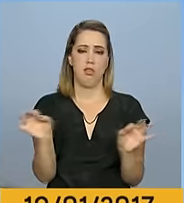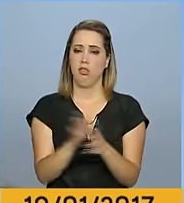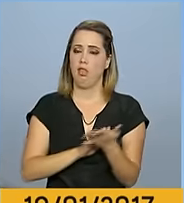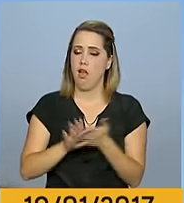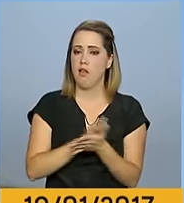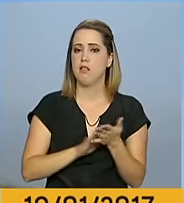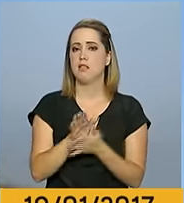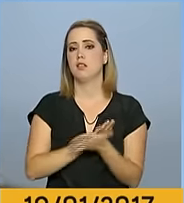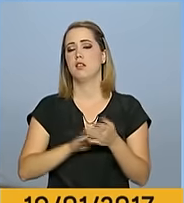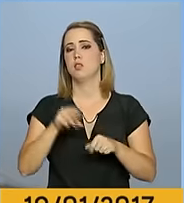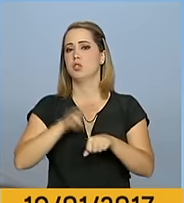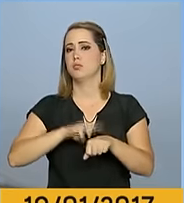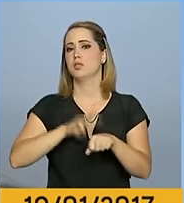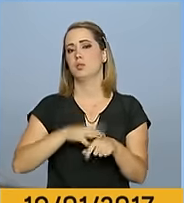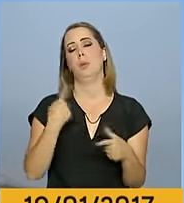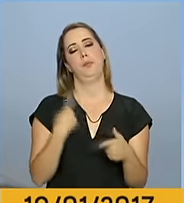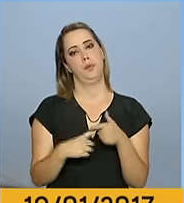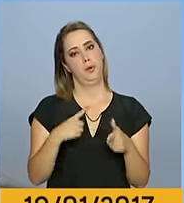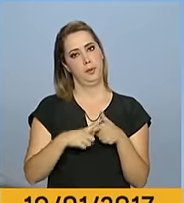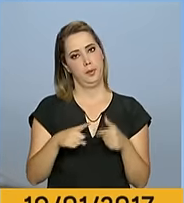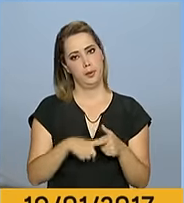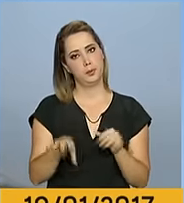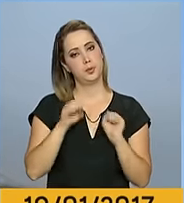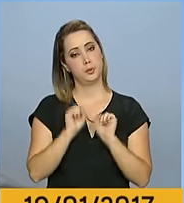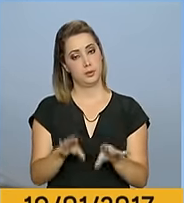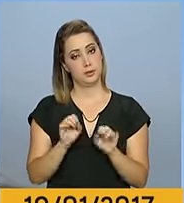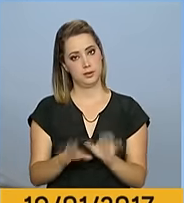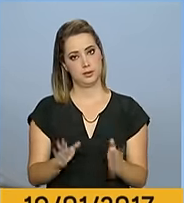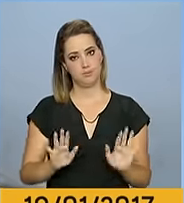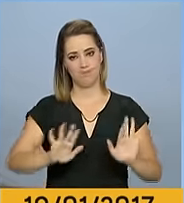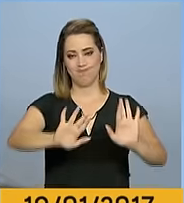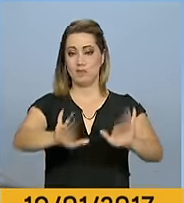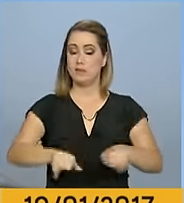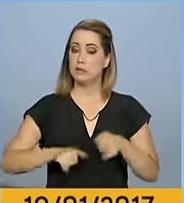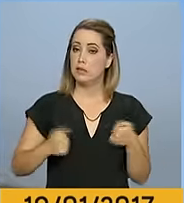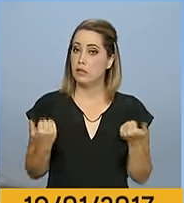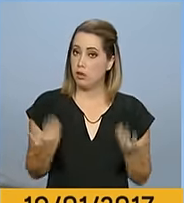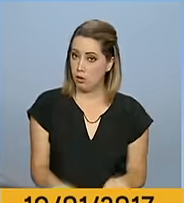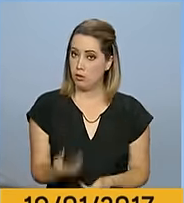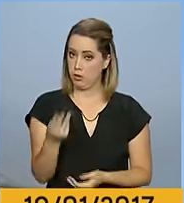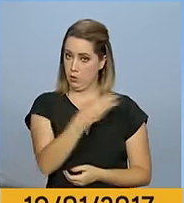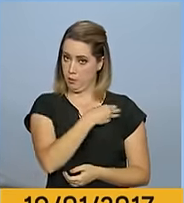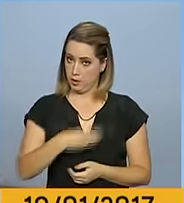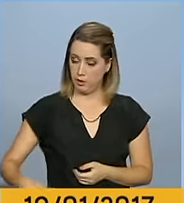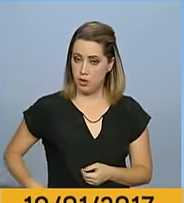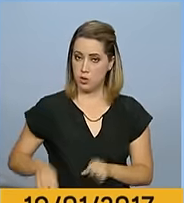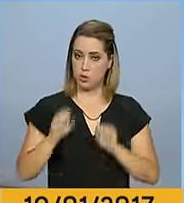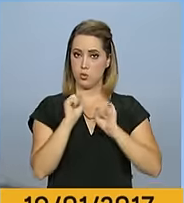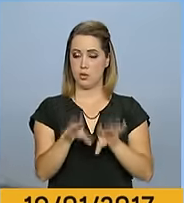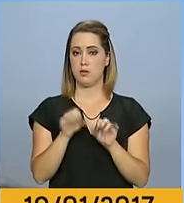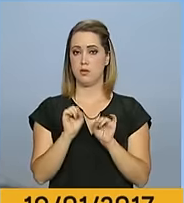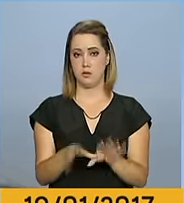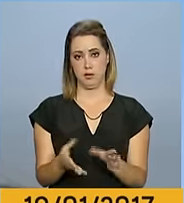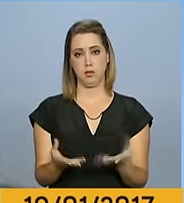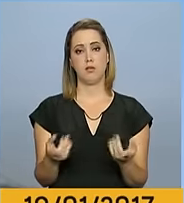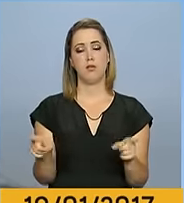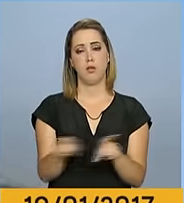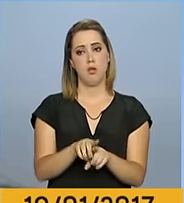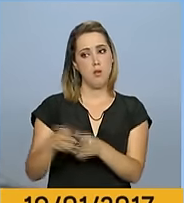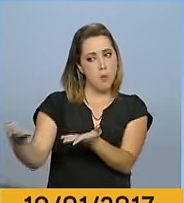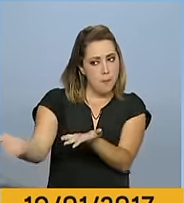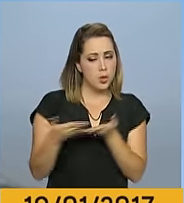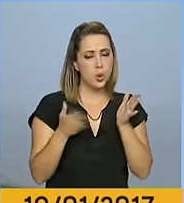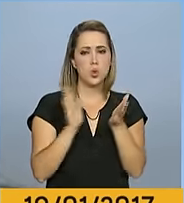desajustamento, digamos assim, na área educacional. Muito bem, quando o Mendonça Filho, ministro da Educação, me